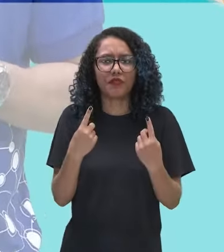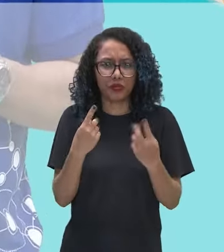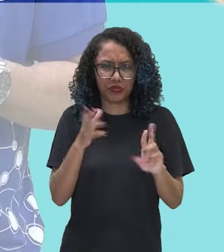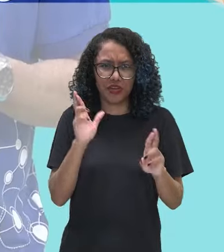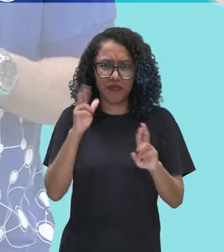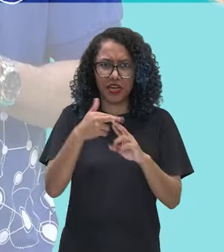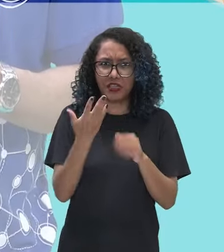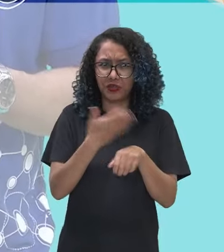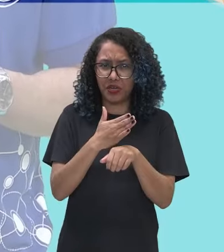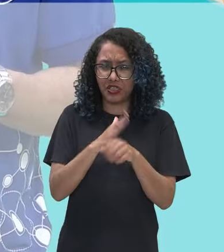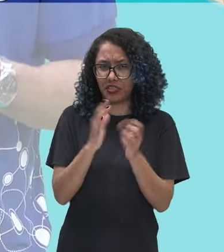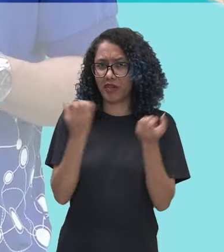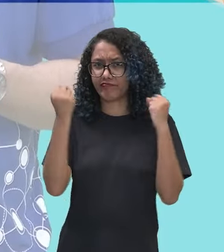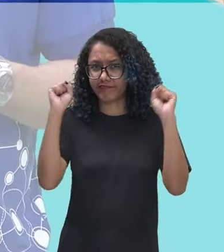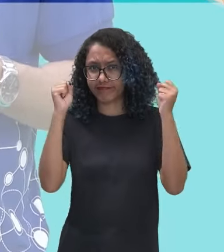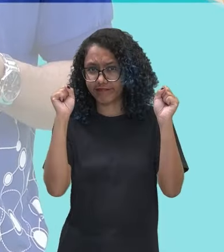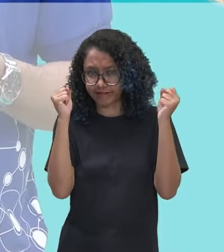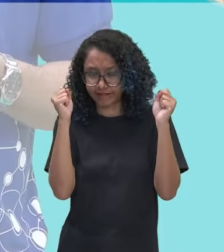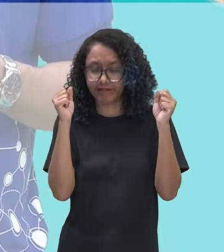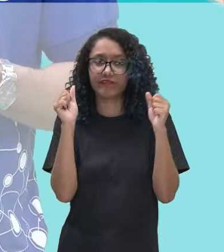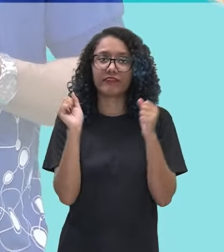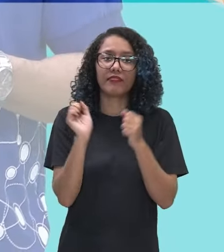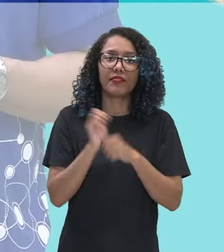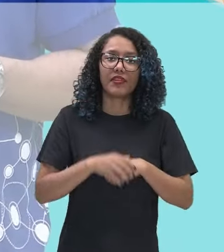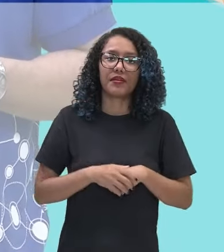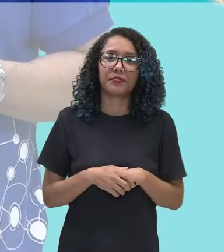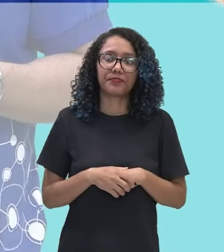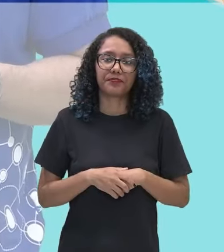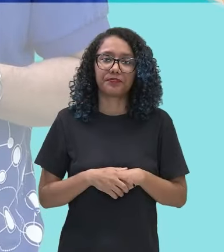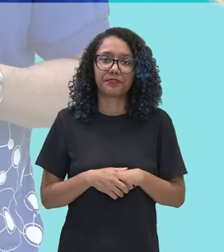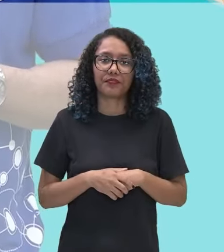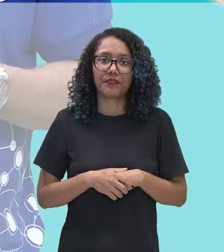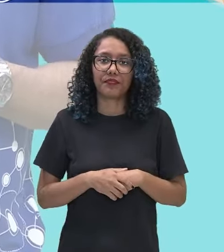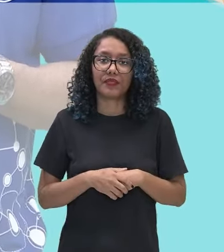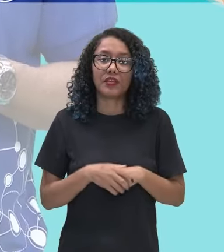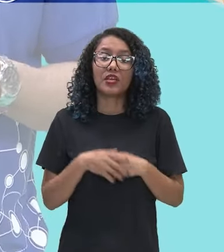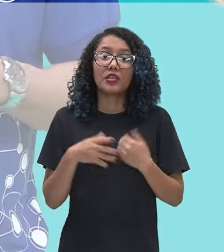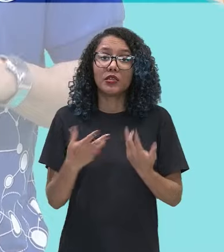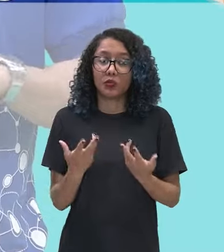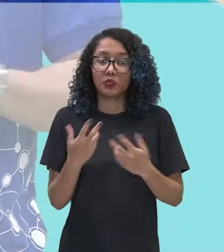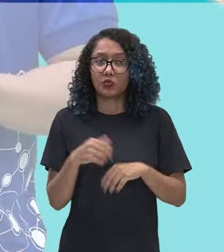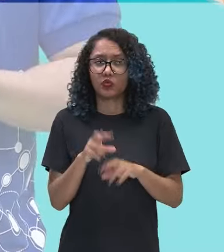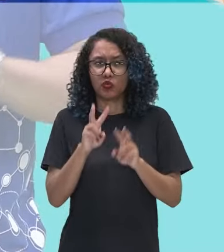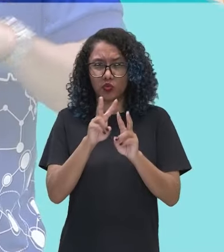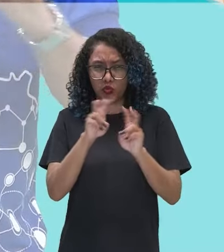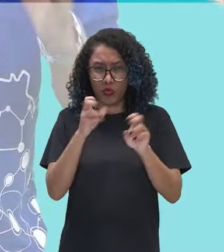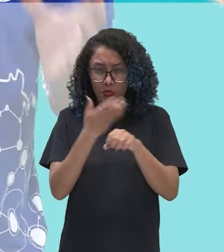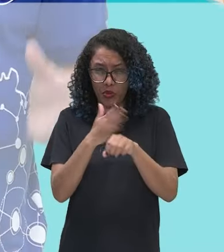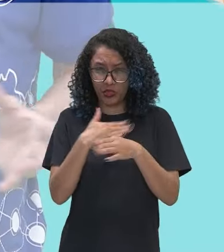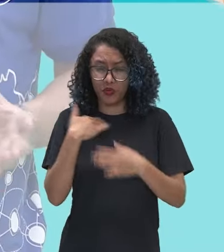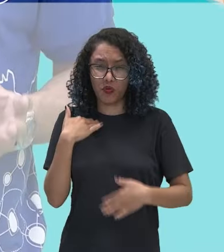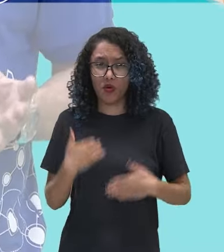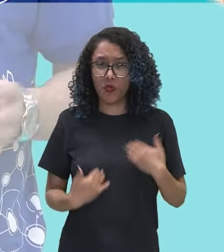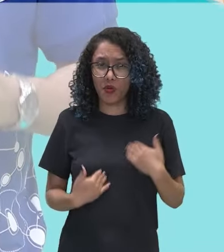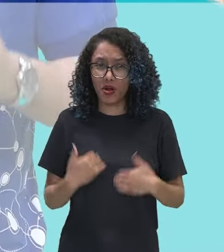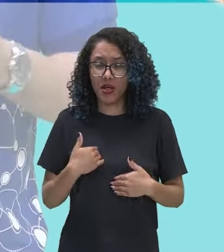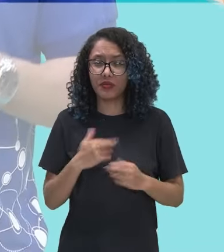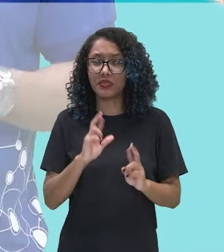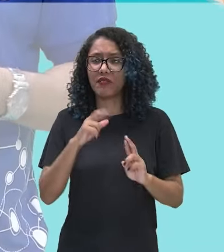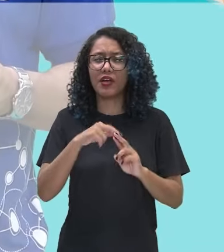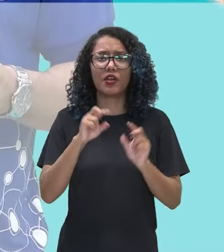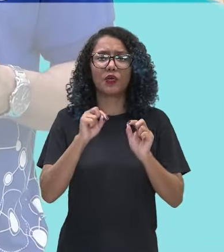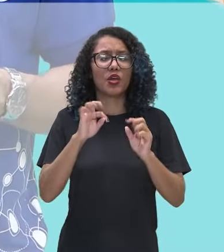de exercícios físicos, né, que são as práticas corporais. Quando a gente se refere às práticas corporais, então diz respeito a todos os